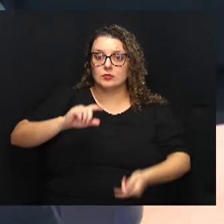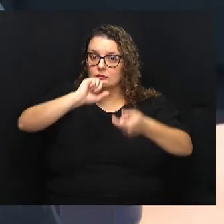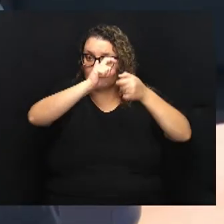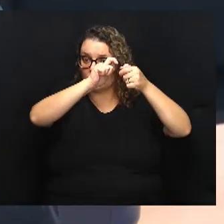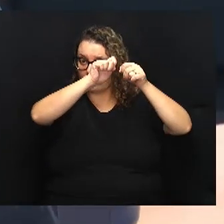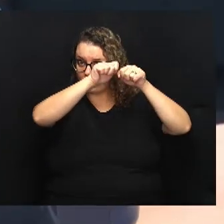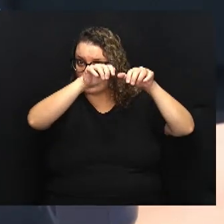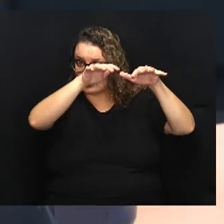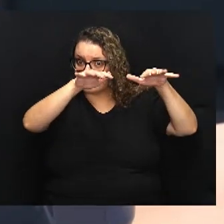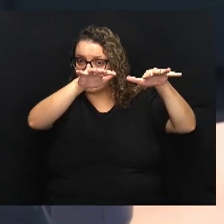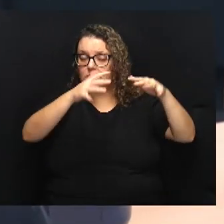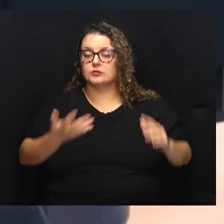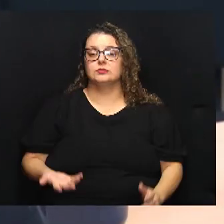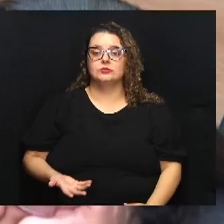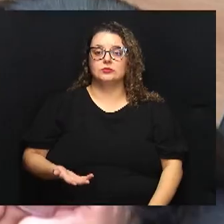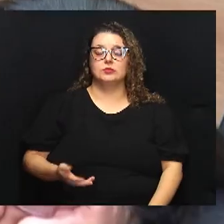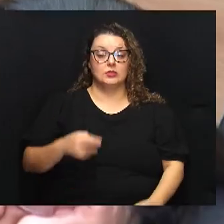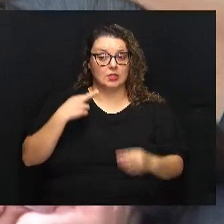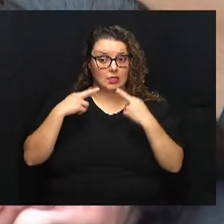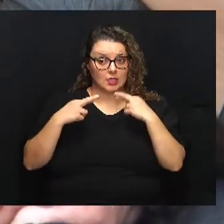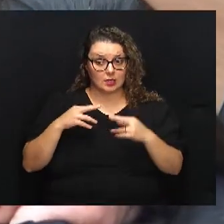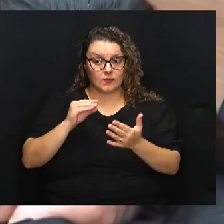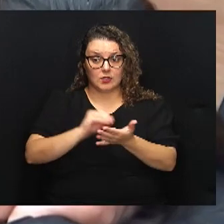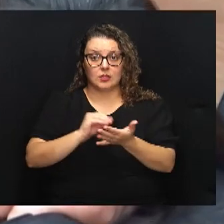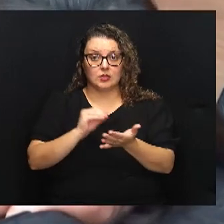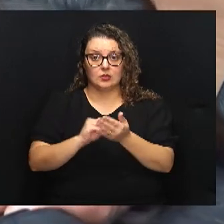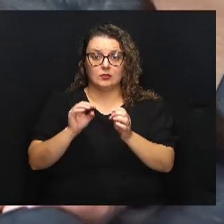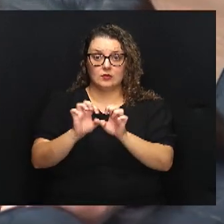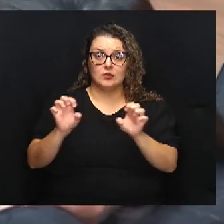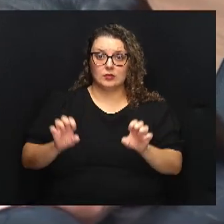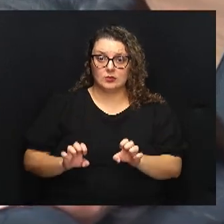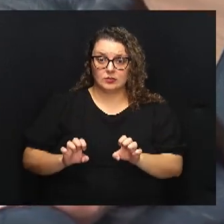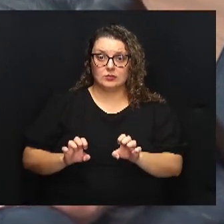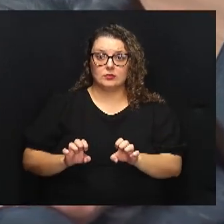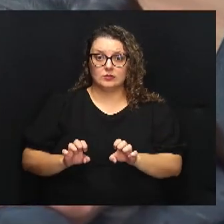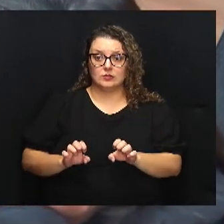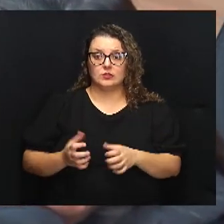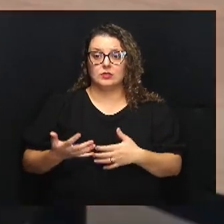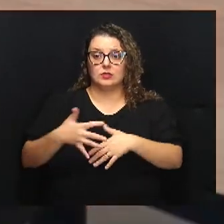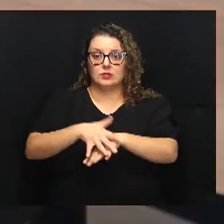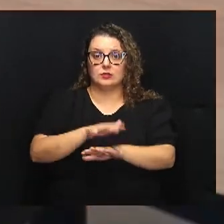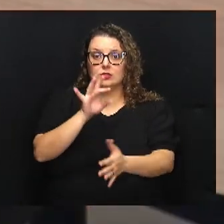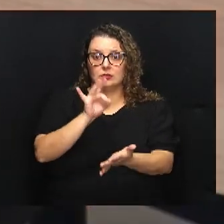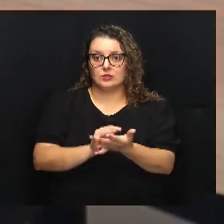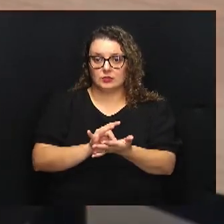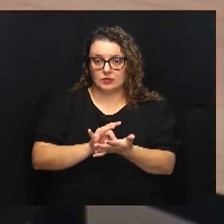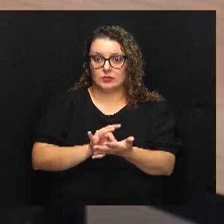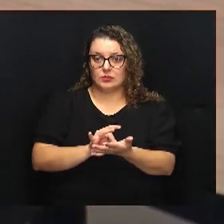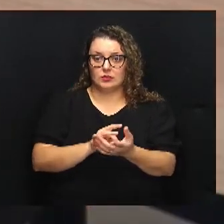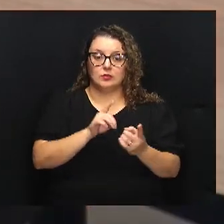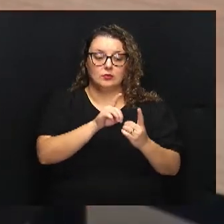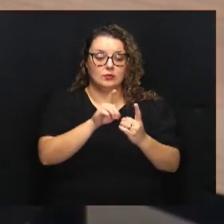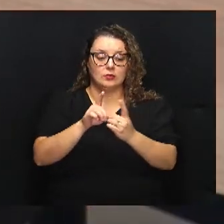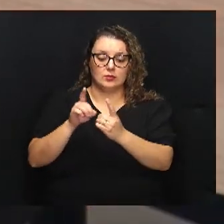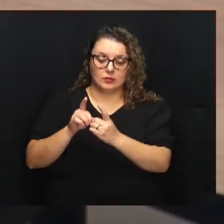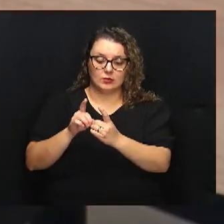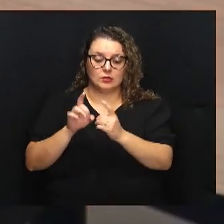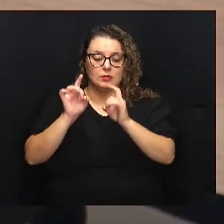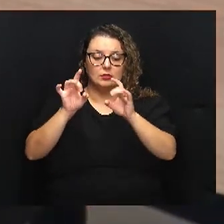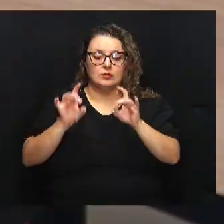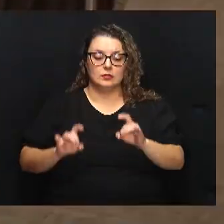espectro autista, que reclamam da falta de estrutura e inclusão efetiva, com atendimento especializado